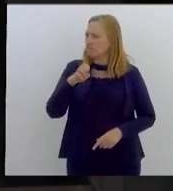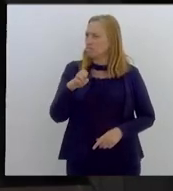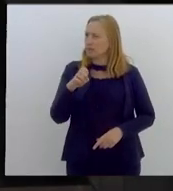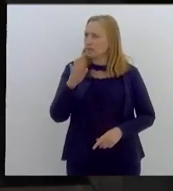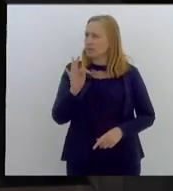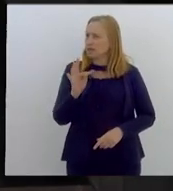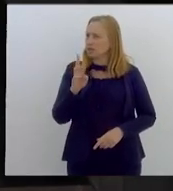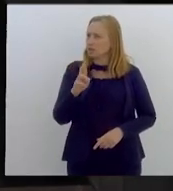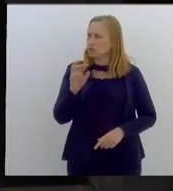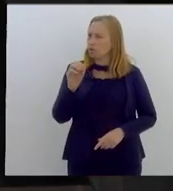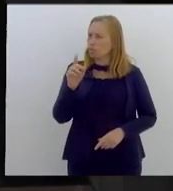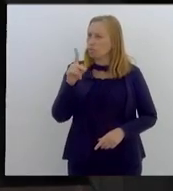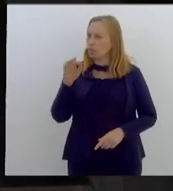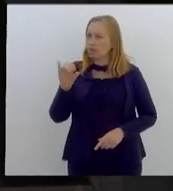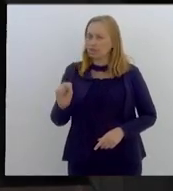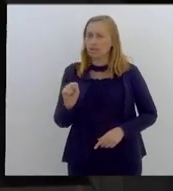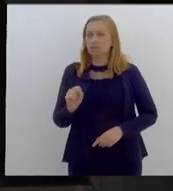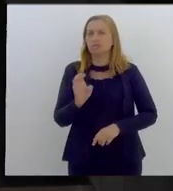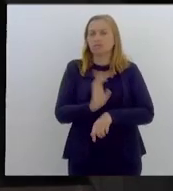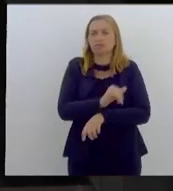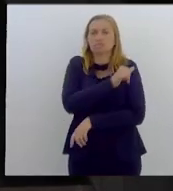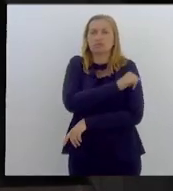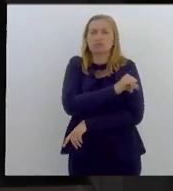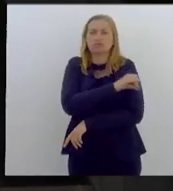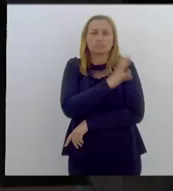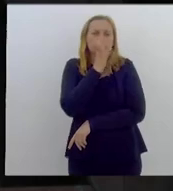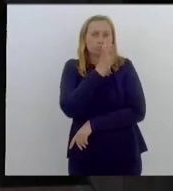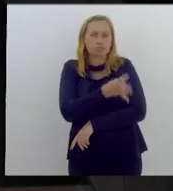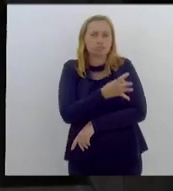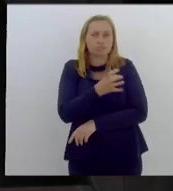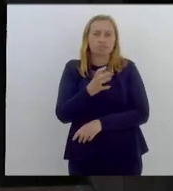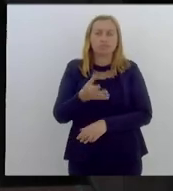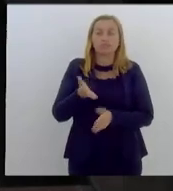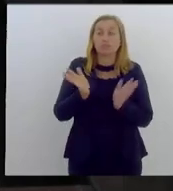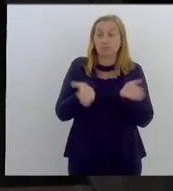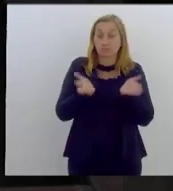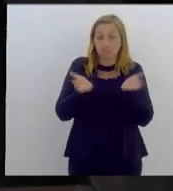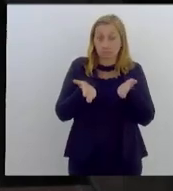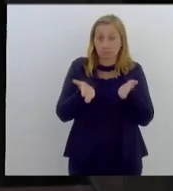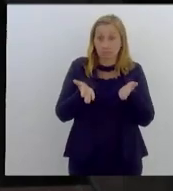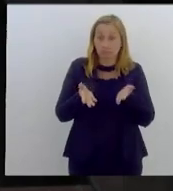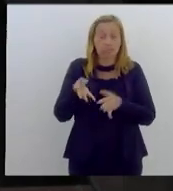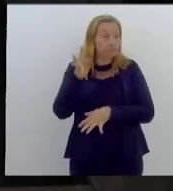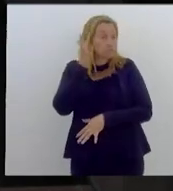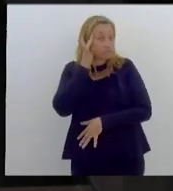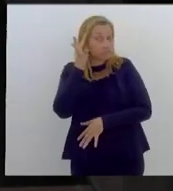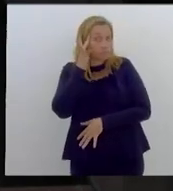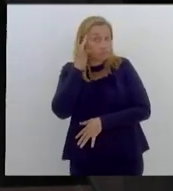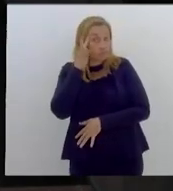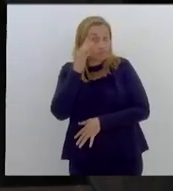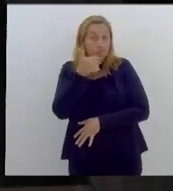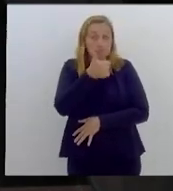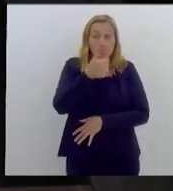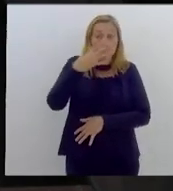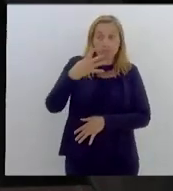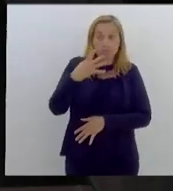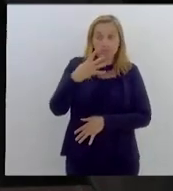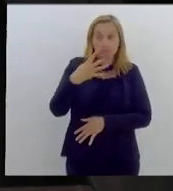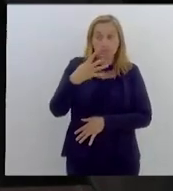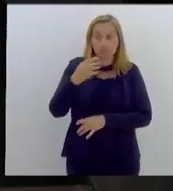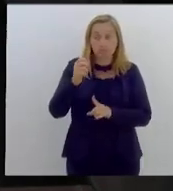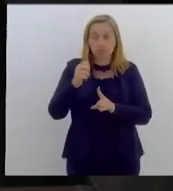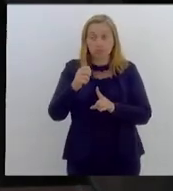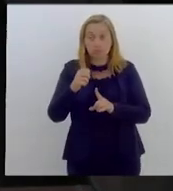que o Ministério Público do Estado do Rio de Janeiro denunciou no dia de hoje, nesta quarta-feira, 14/12,